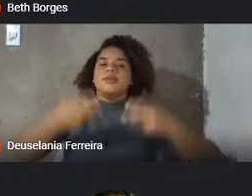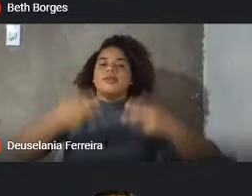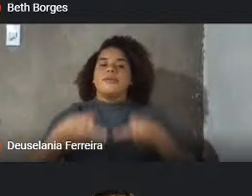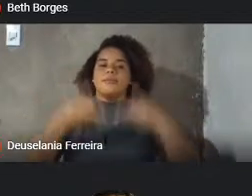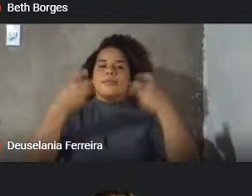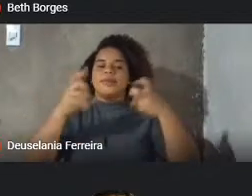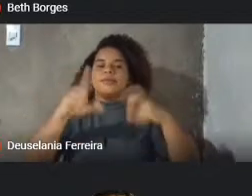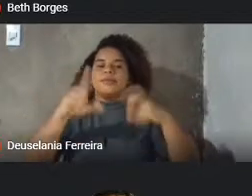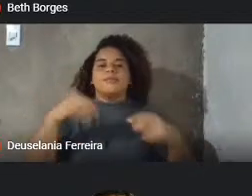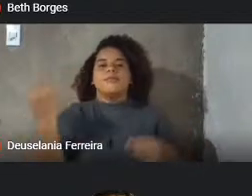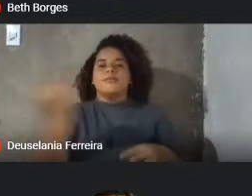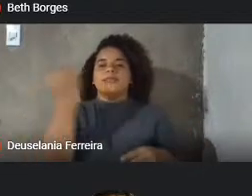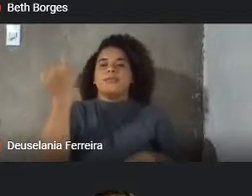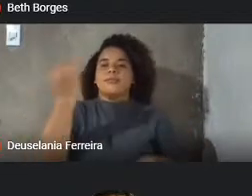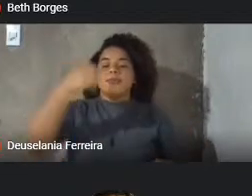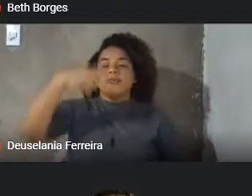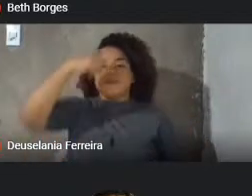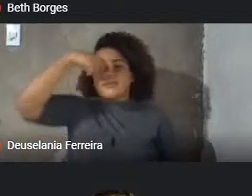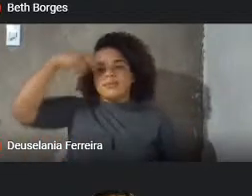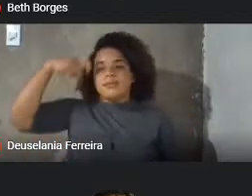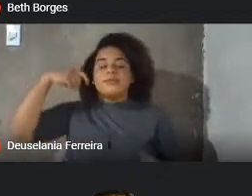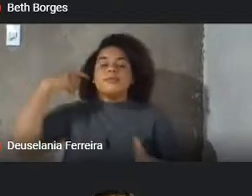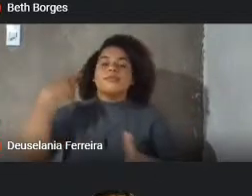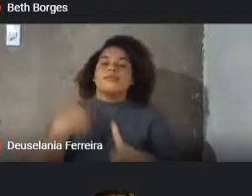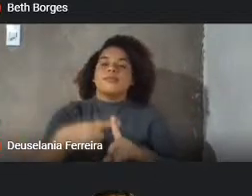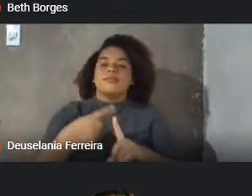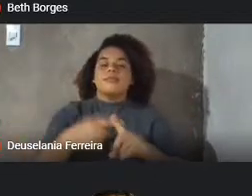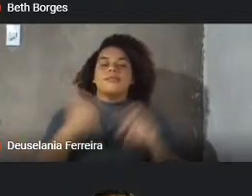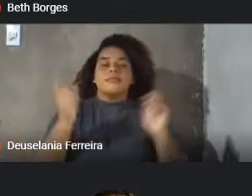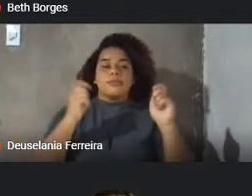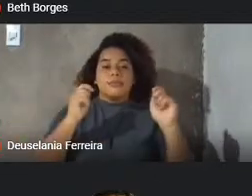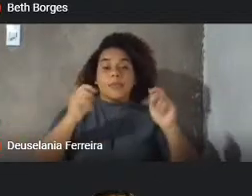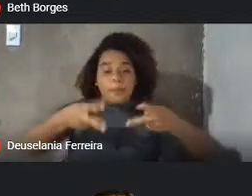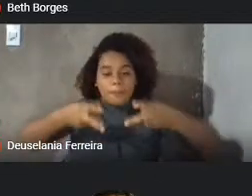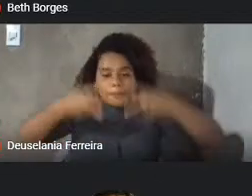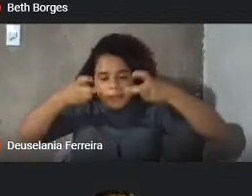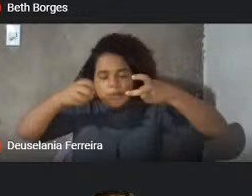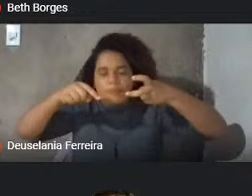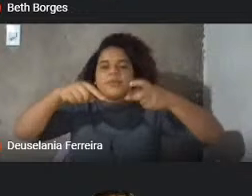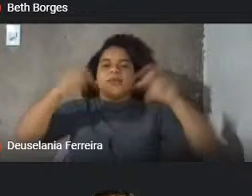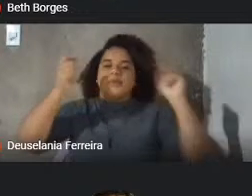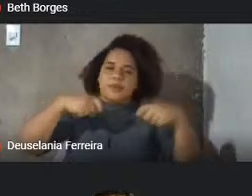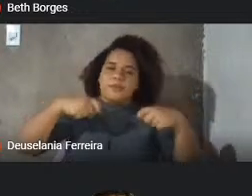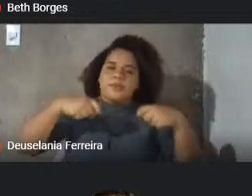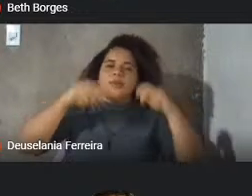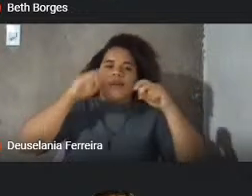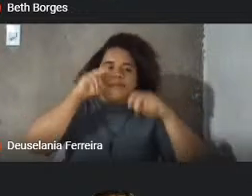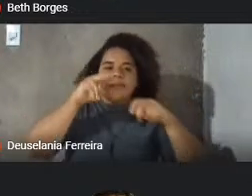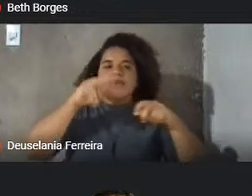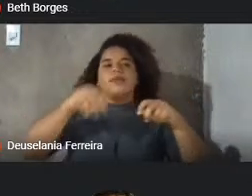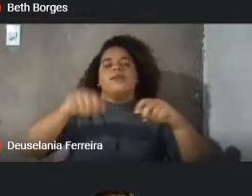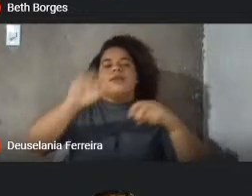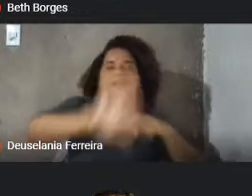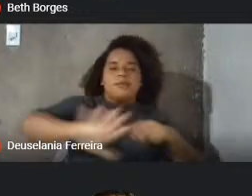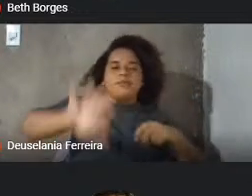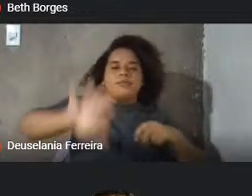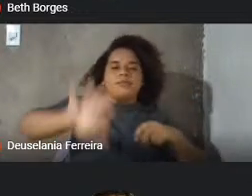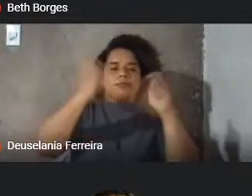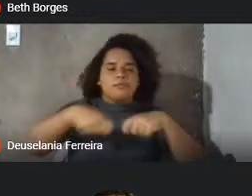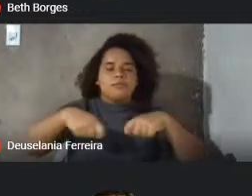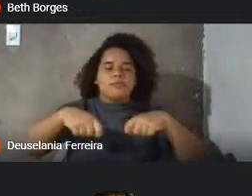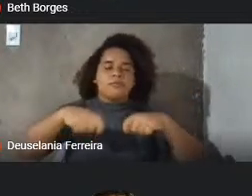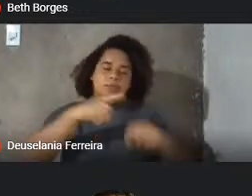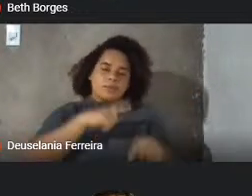para a hipnose porque é a partir da percepção que a gente consegue construir a imagem que vai manipular, tá?